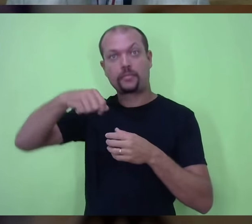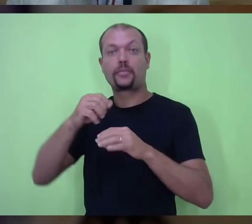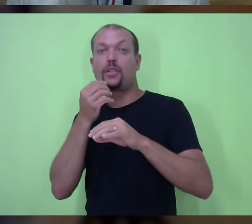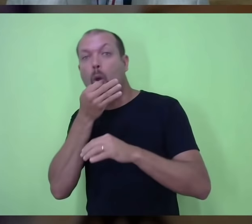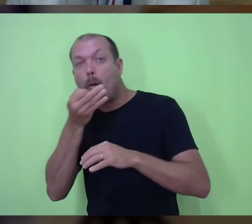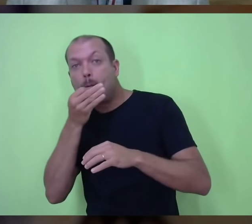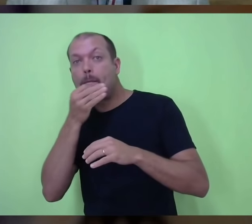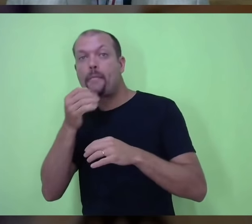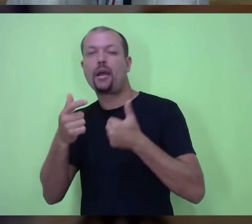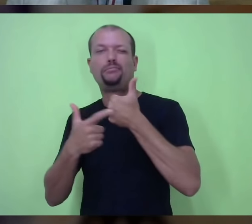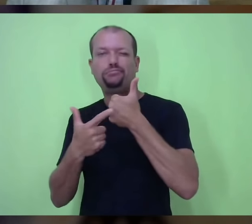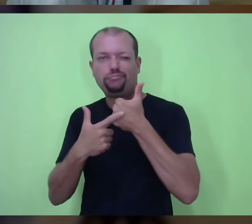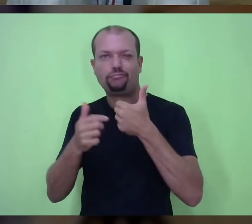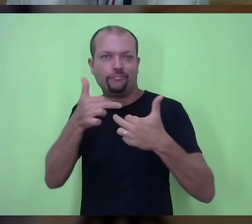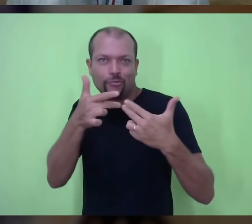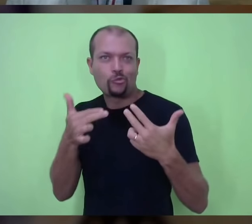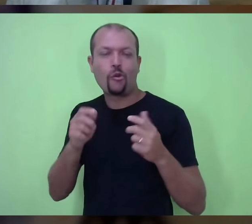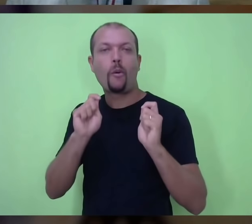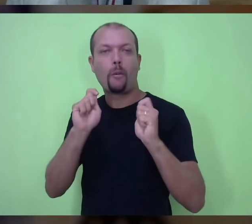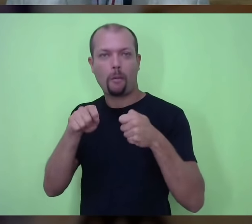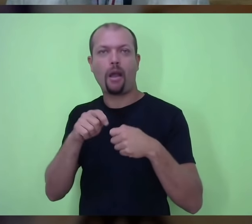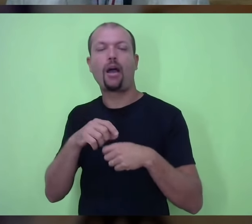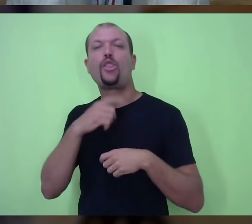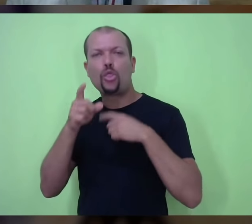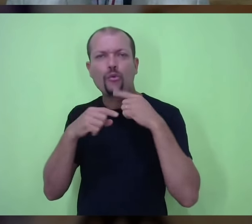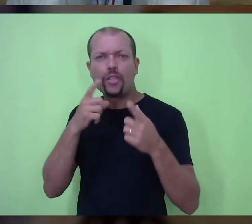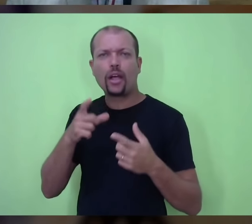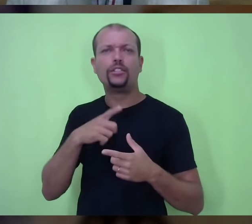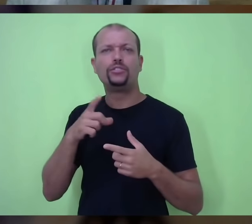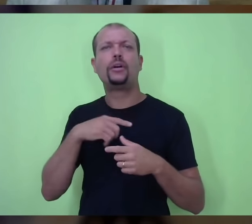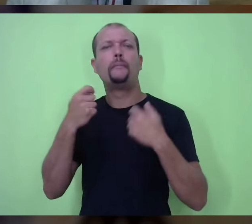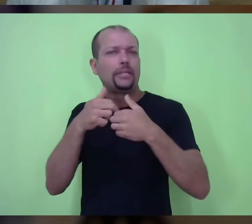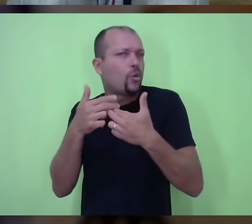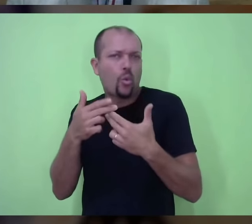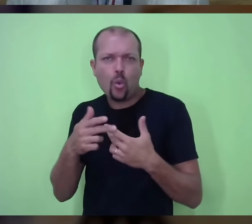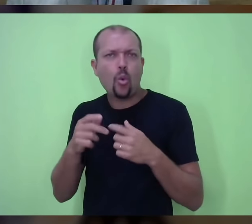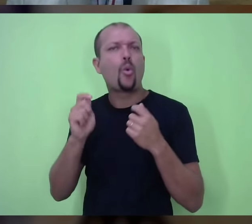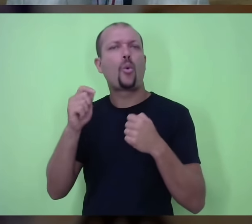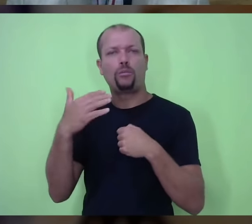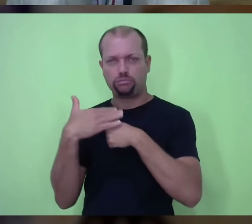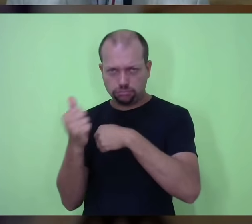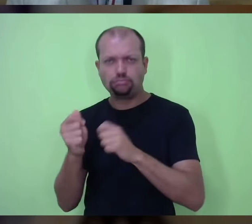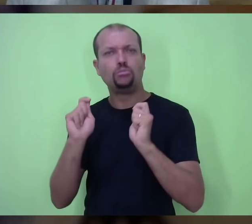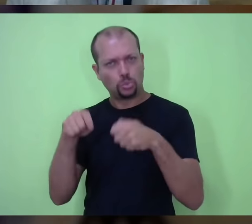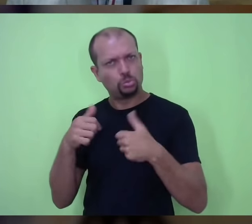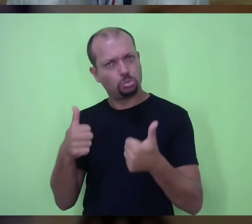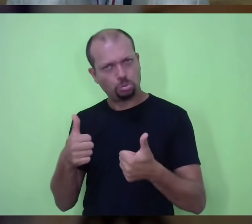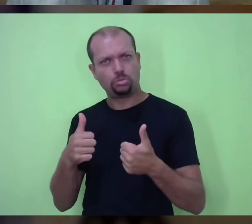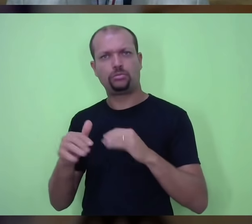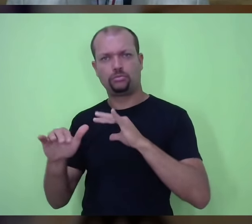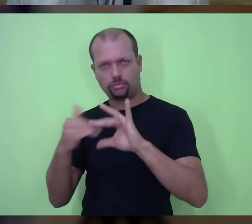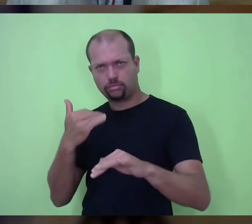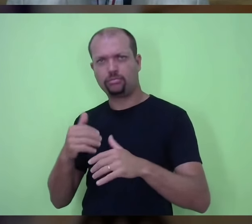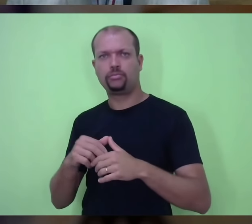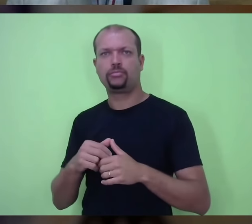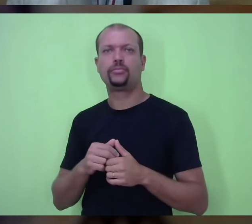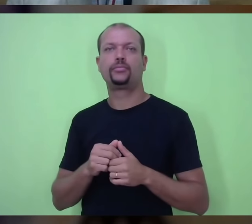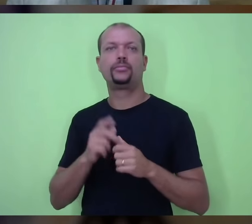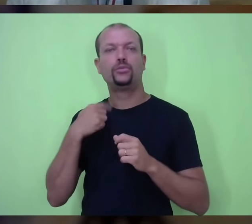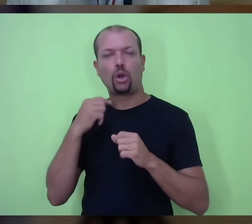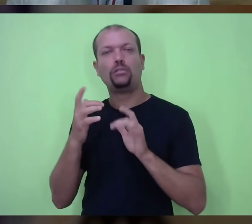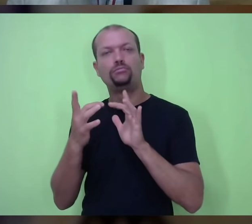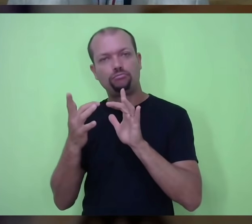comentário, deixe um like também. E se você tiver alguma dúvida, precisar de alguma coisa, quiser falar com a gente, pode mandar o seu e-mail, a gente